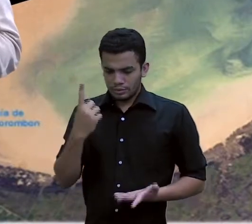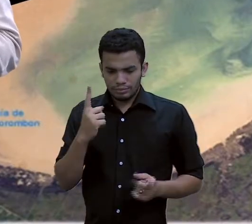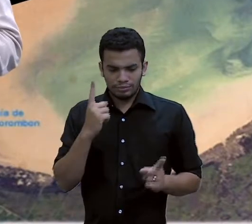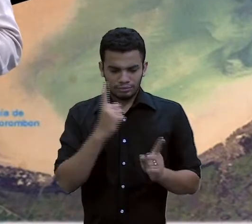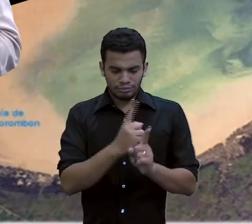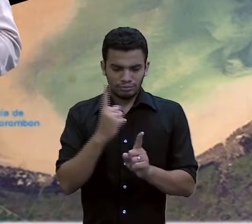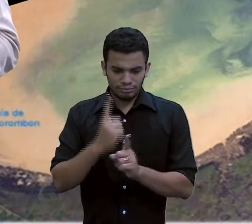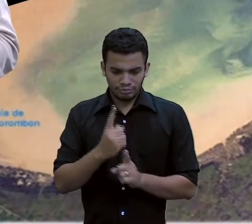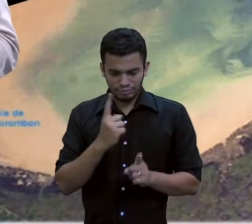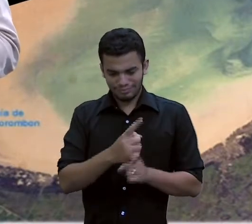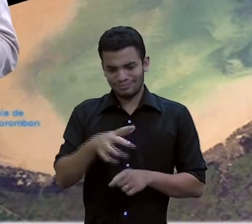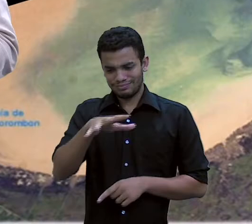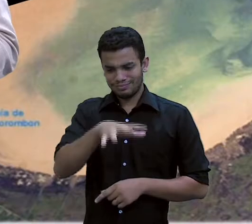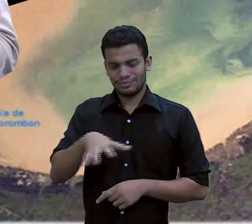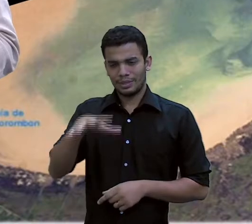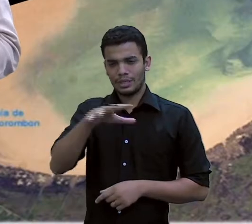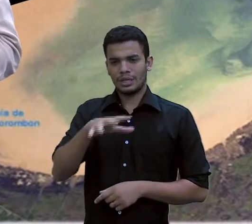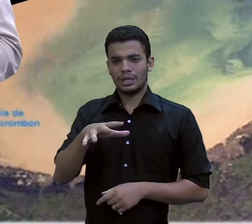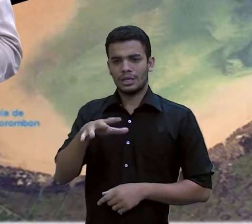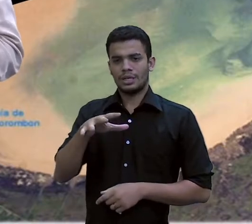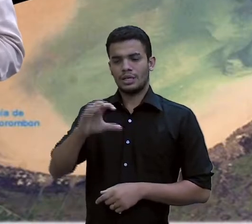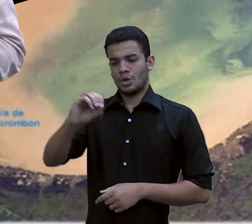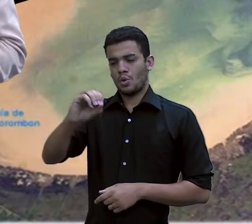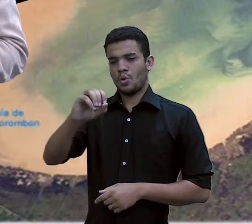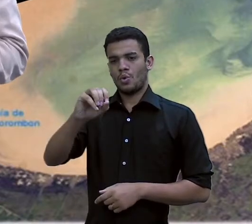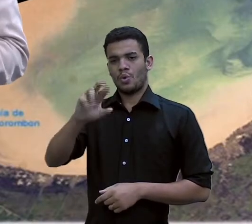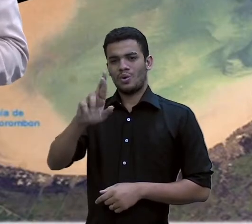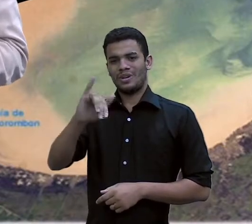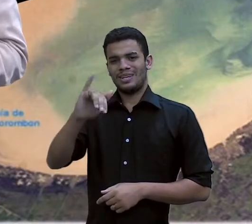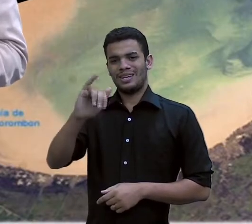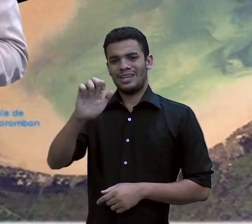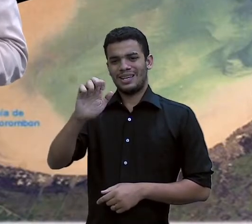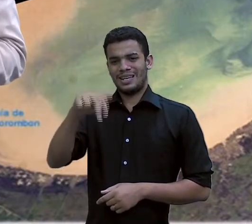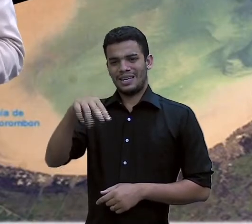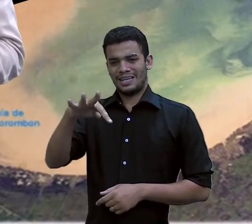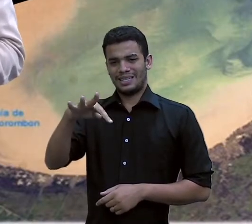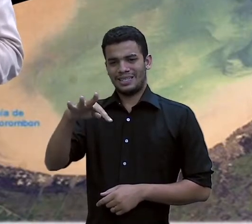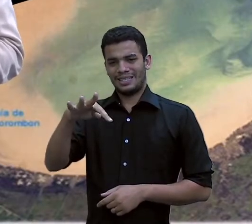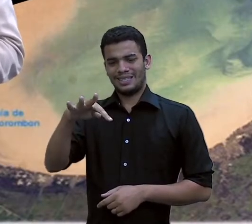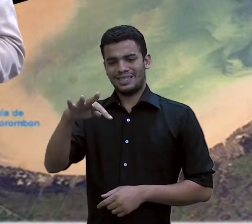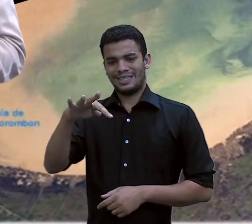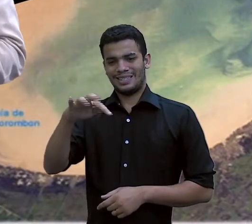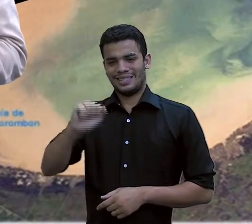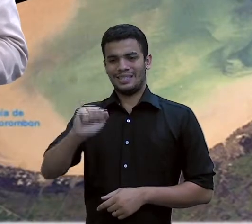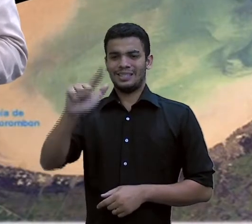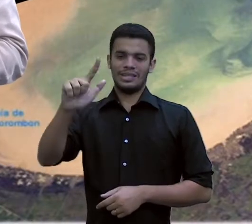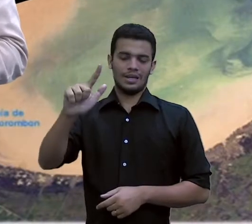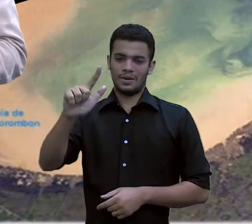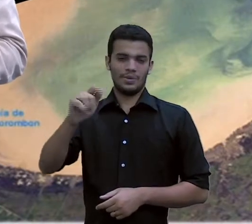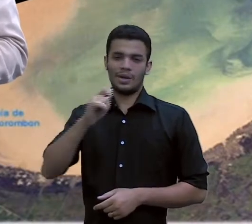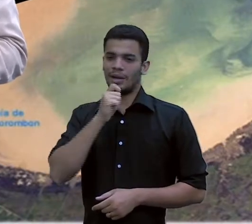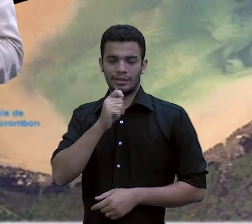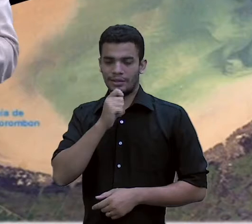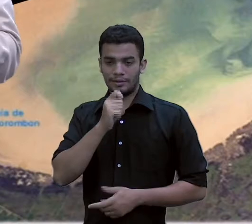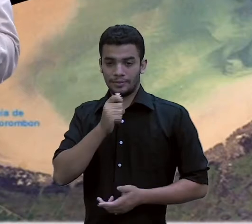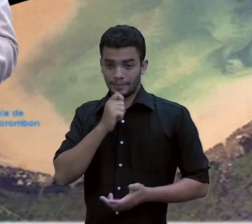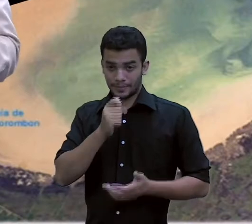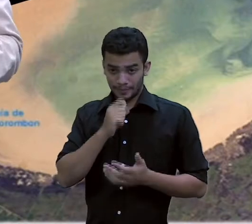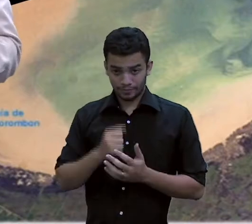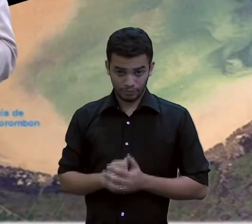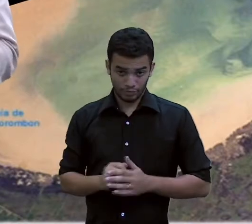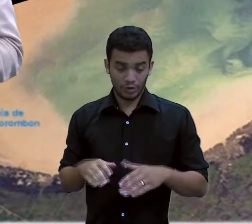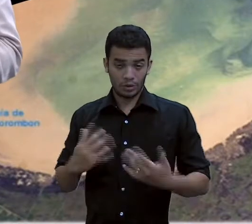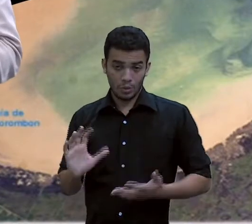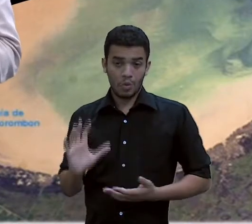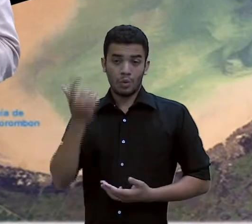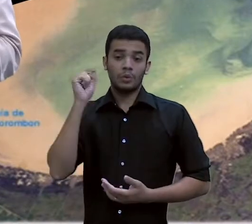a oportunidade para marcar ali a fronteira meridional de seu império. A coroa portuguesa procurou batizar